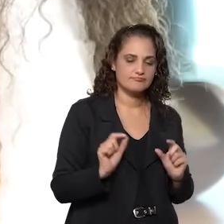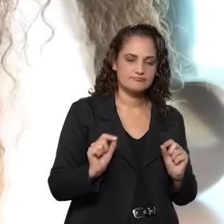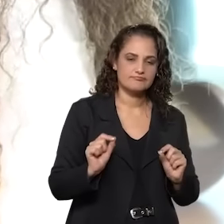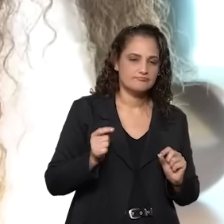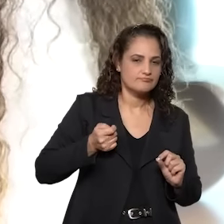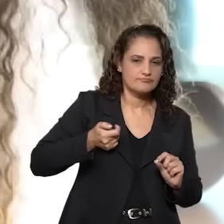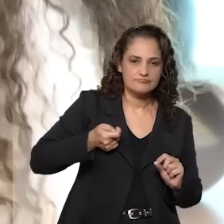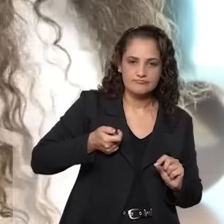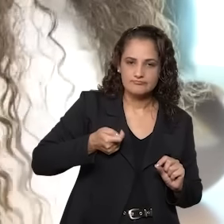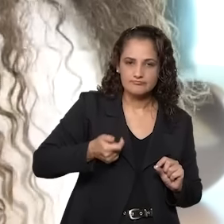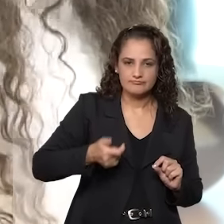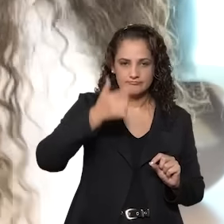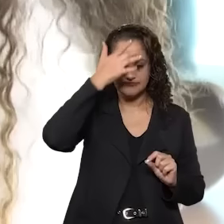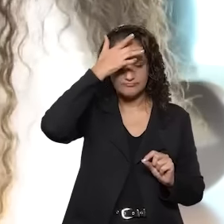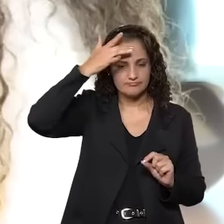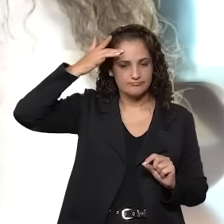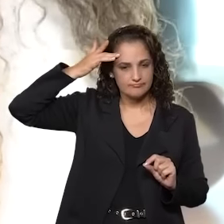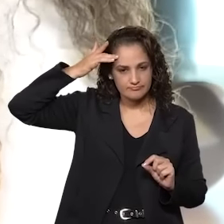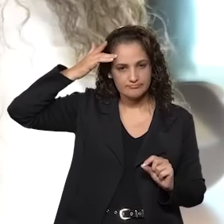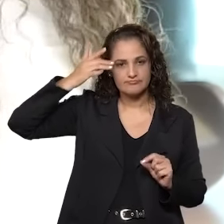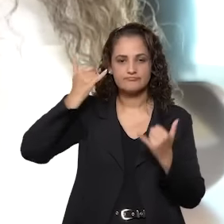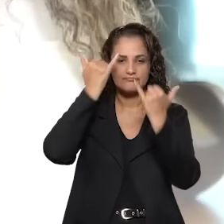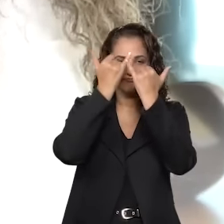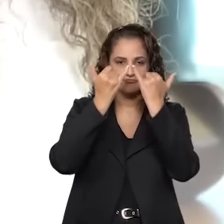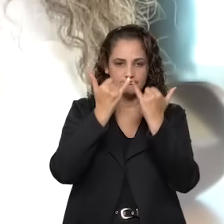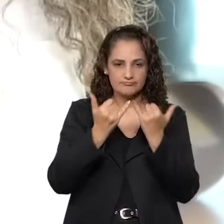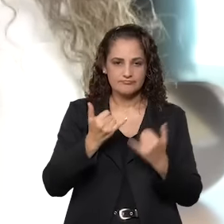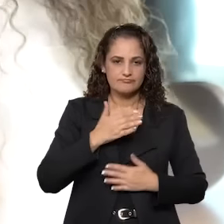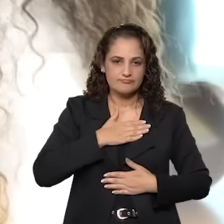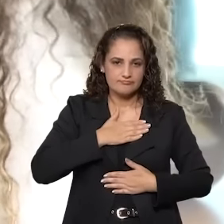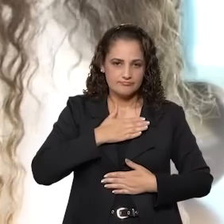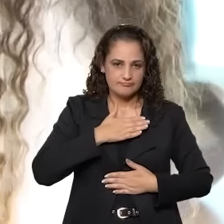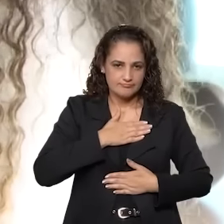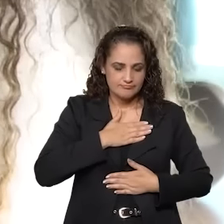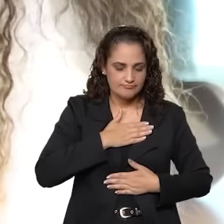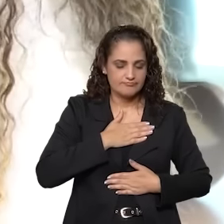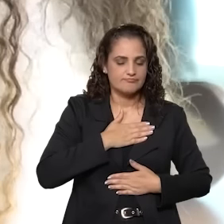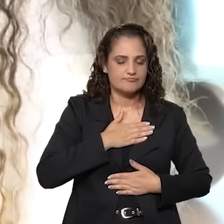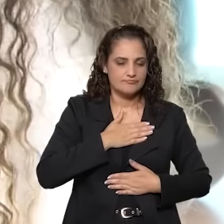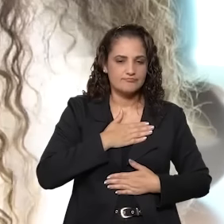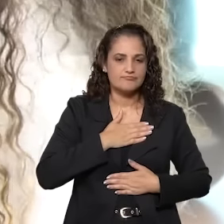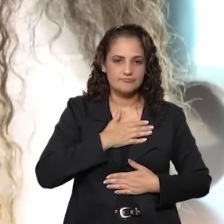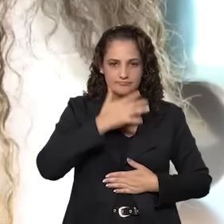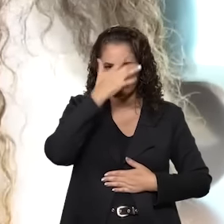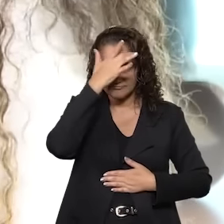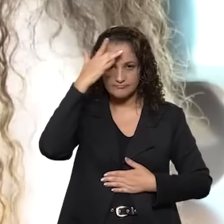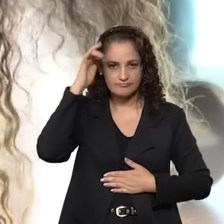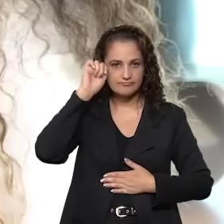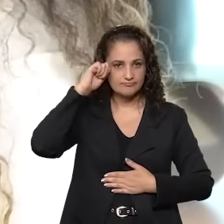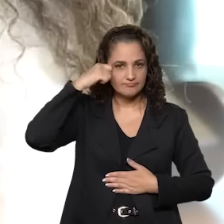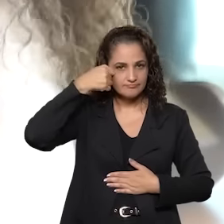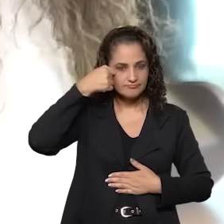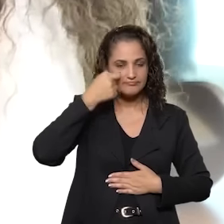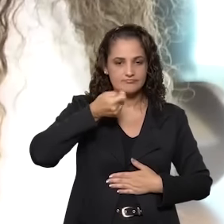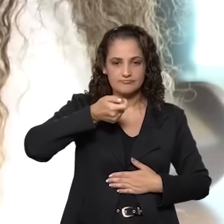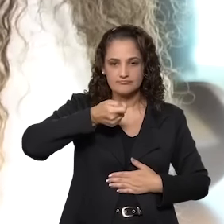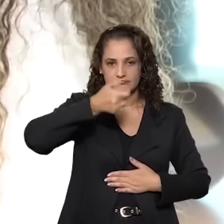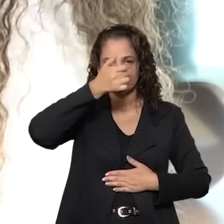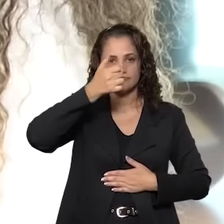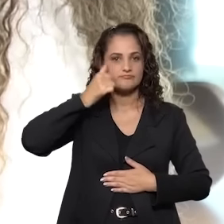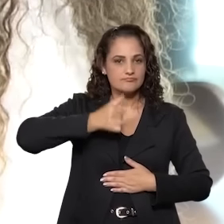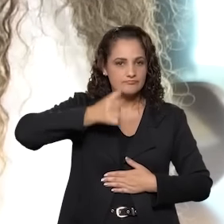pessoas semelhantes a mim né então poucas eh pessoas negras poucas mulheres em em posições de liderança